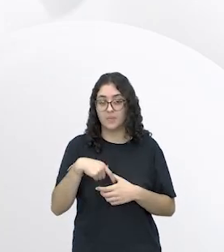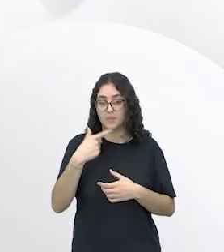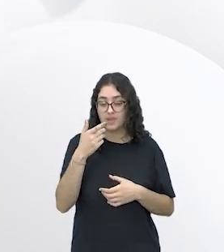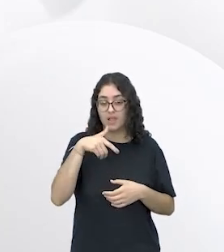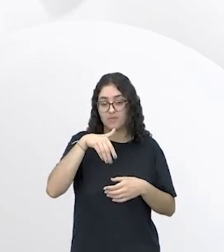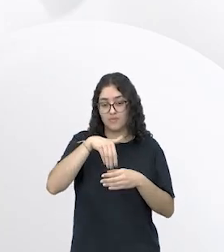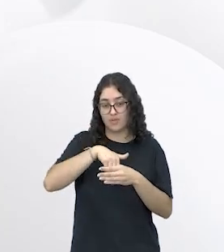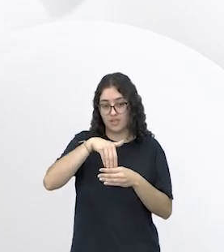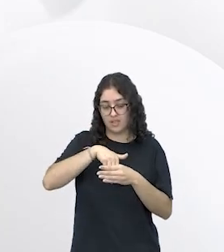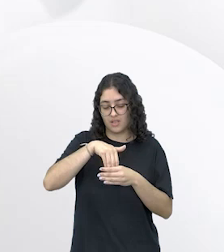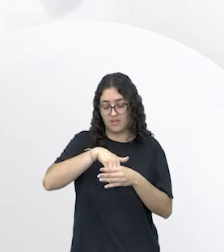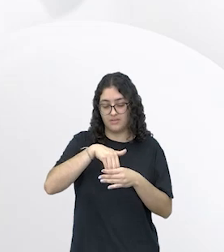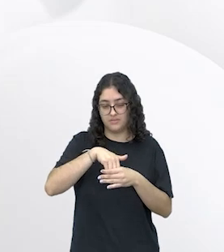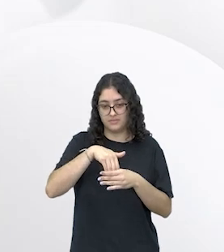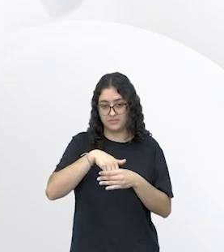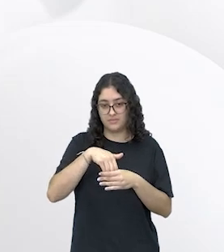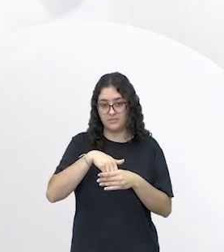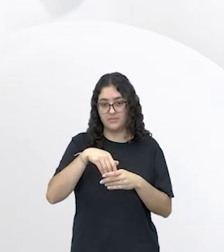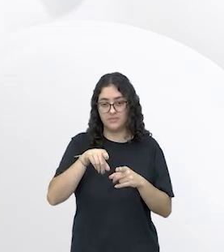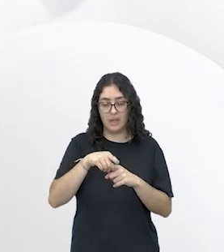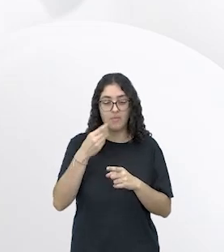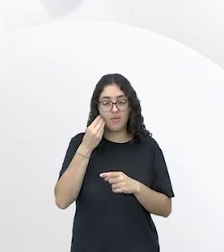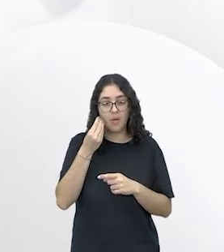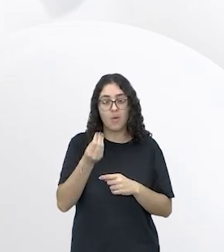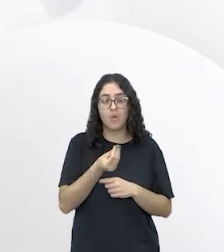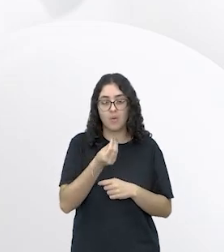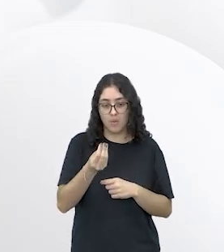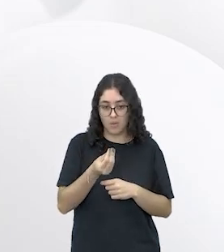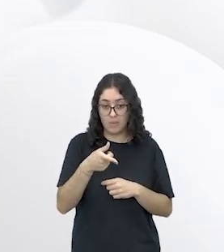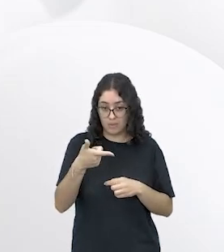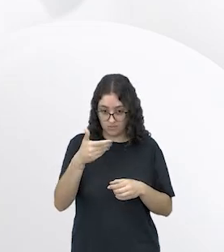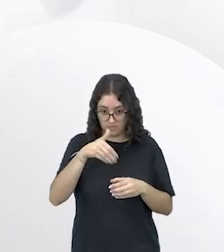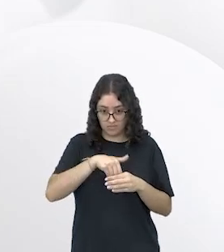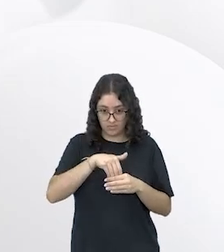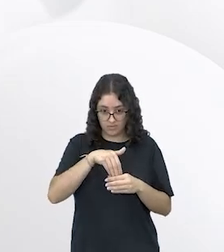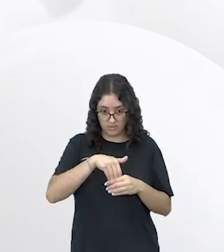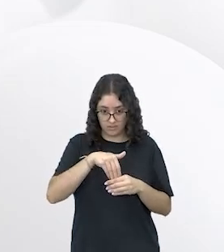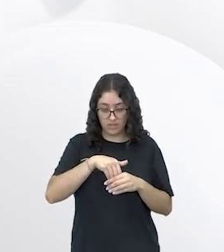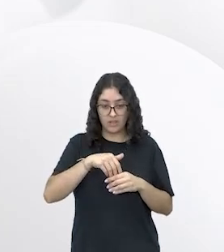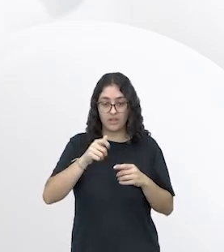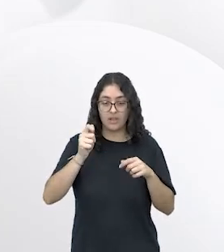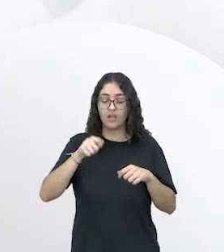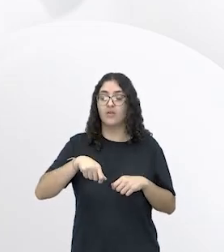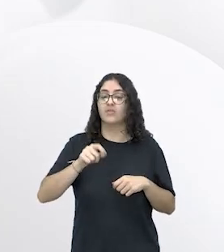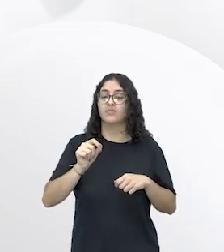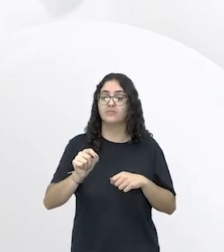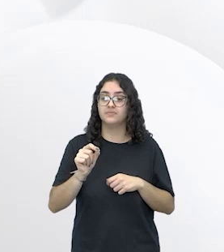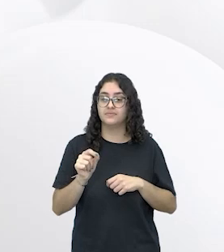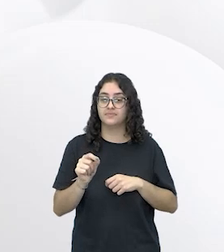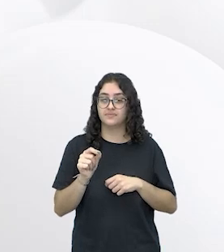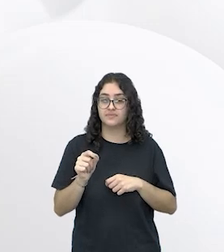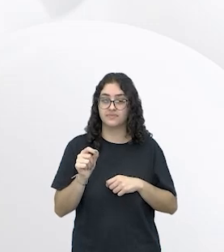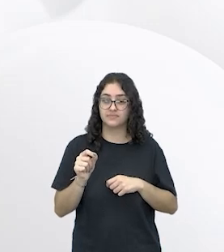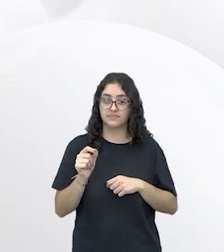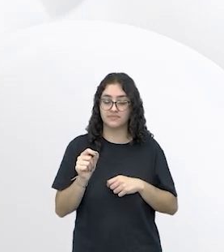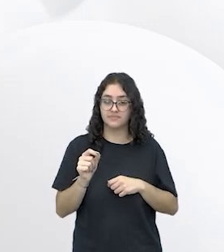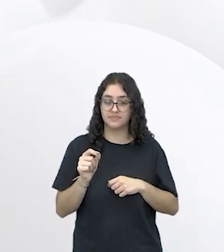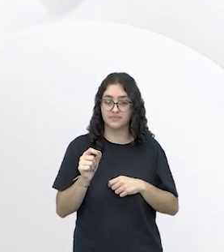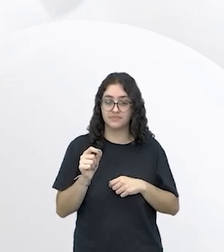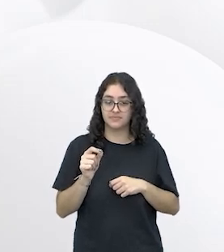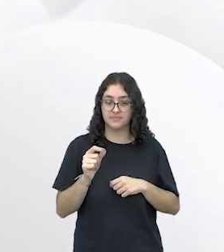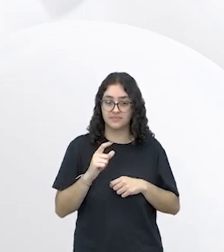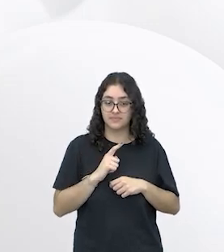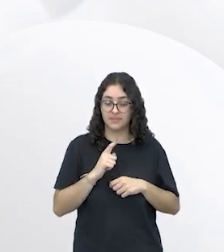votação, vai se votar, vai ver com, né? A partir da votação, o professor pode ter assim, ele pode ter